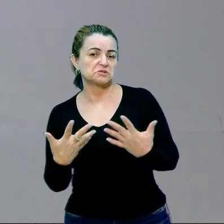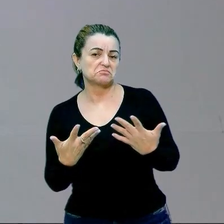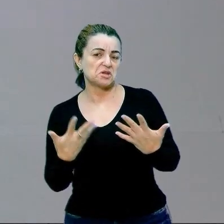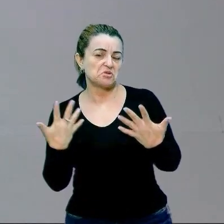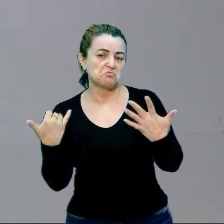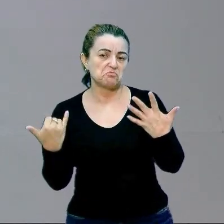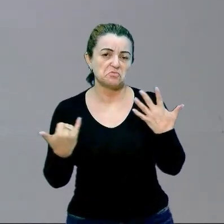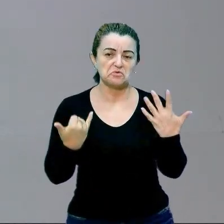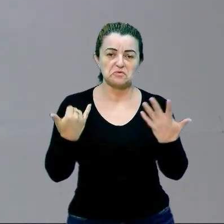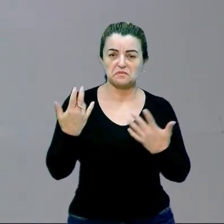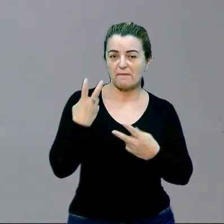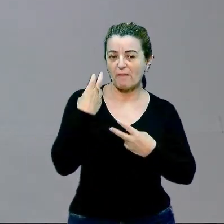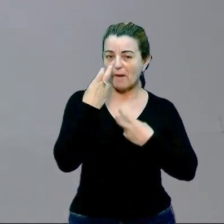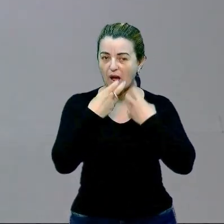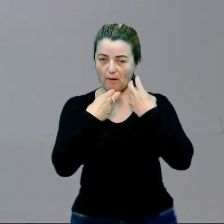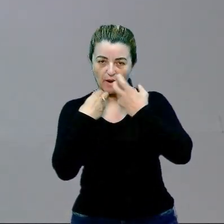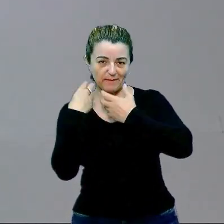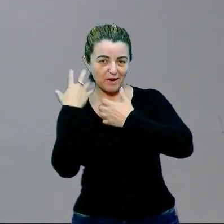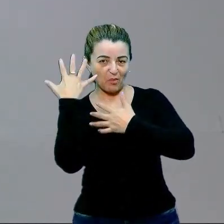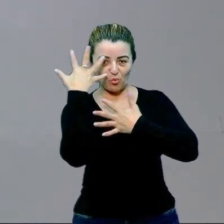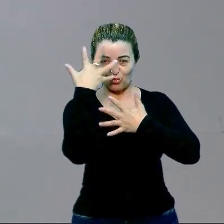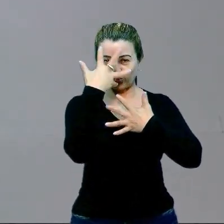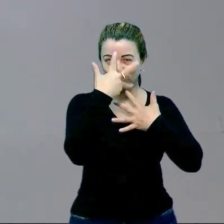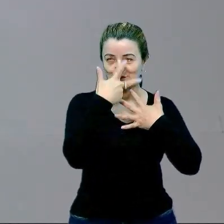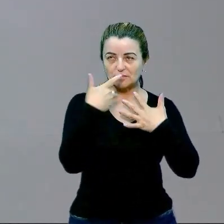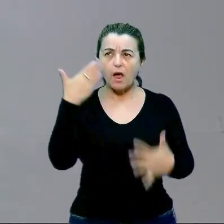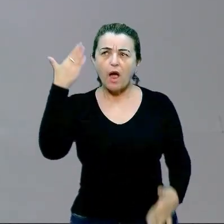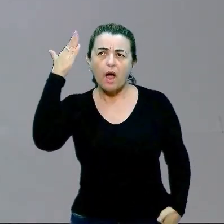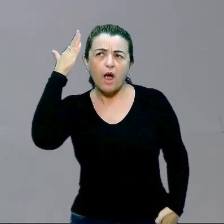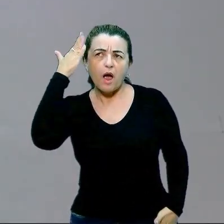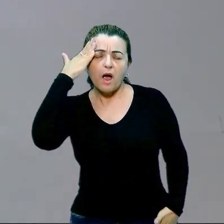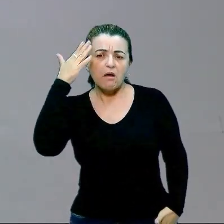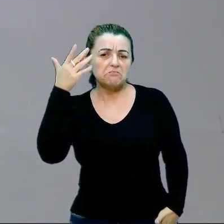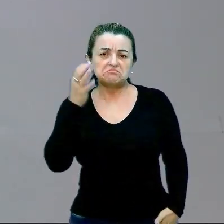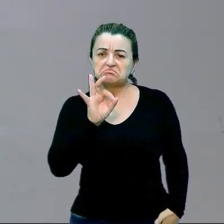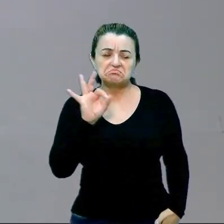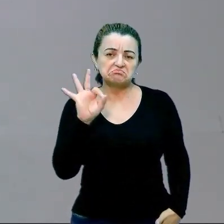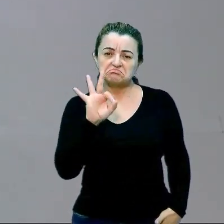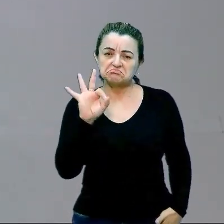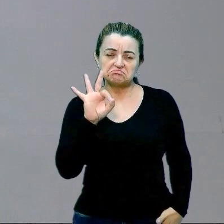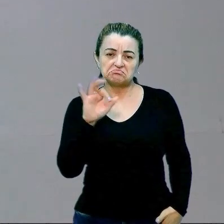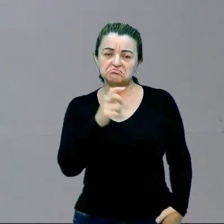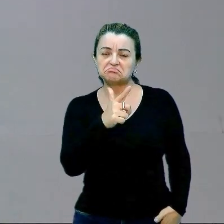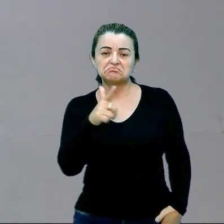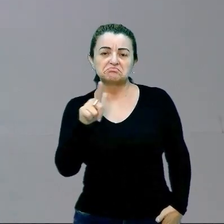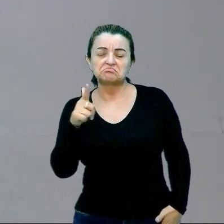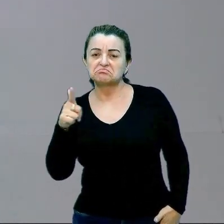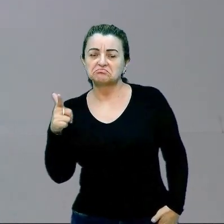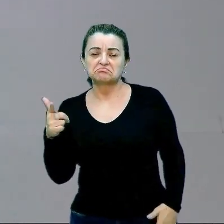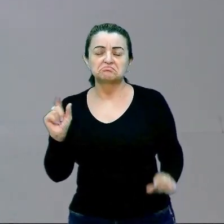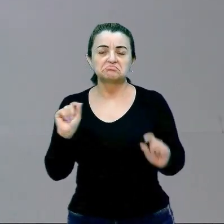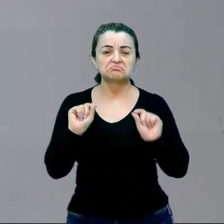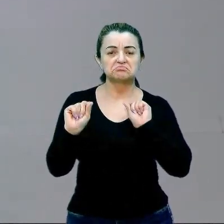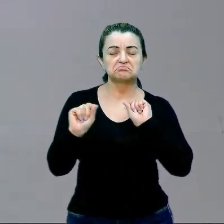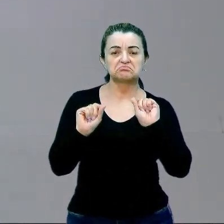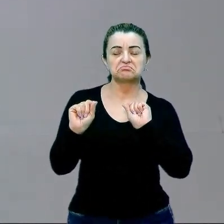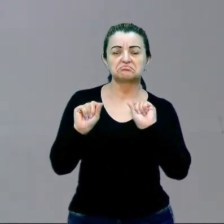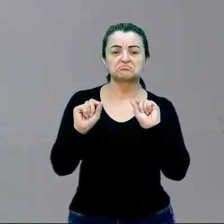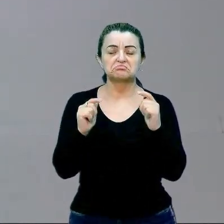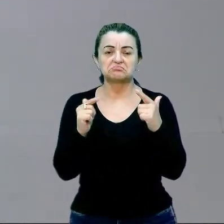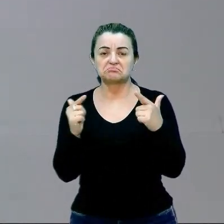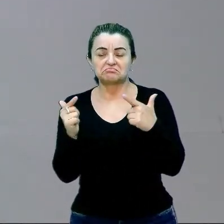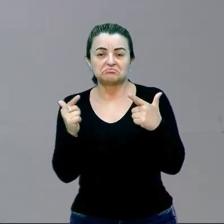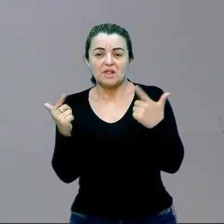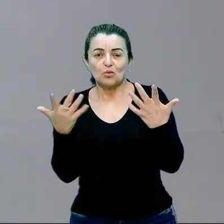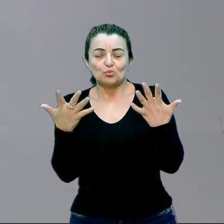uma linguagem bonita, mas que era de difícil compreensão, que não se tinha tanto, como eu poderia dizer, ela não